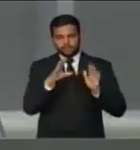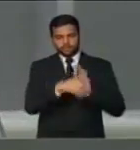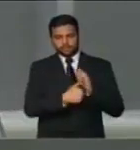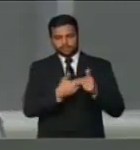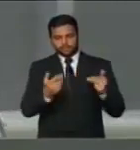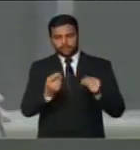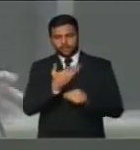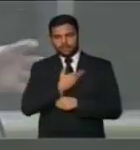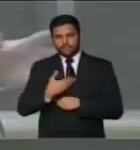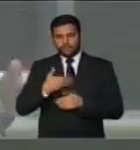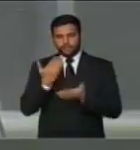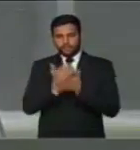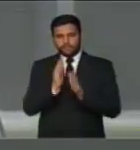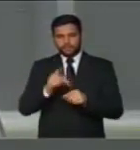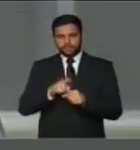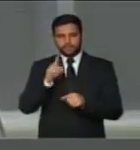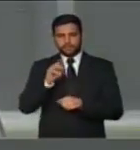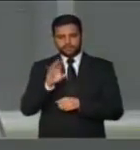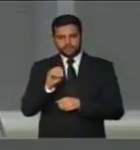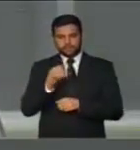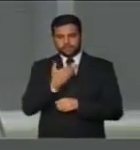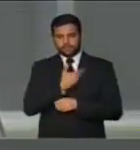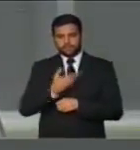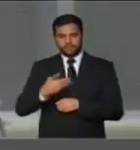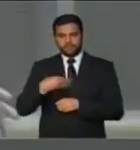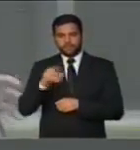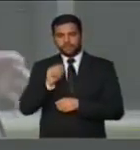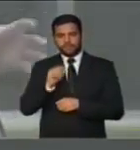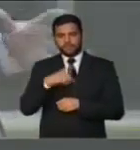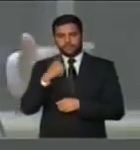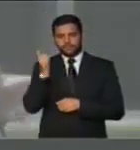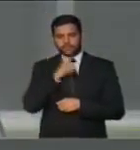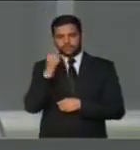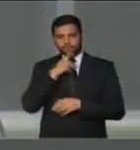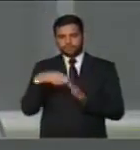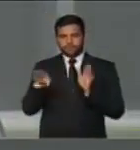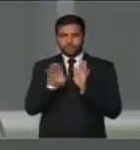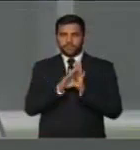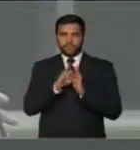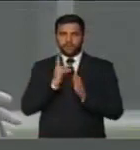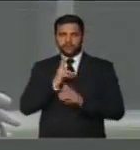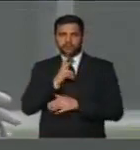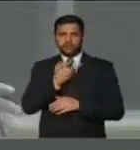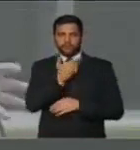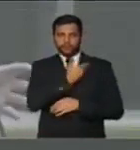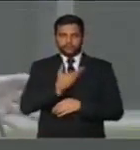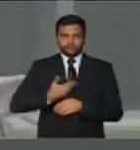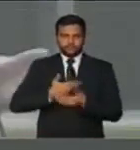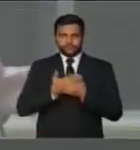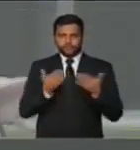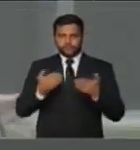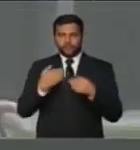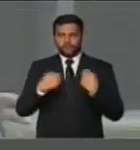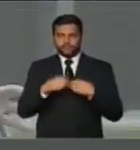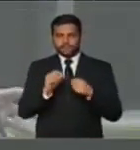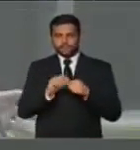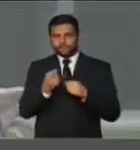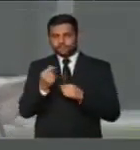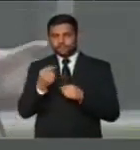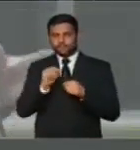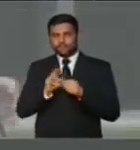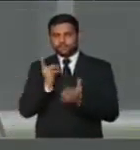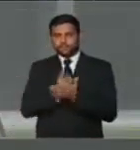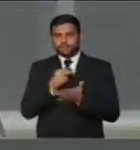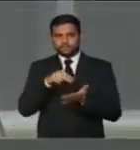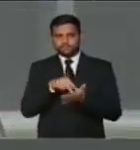um governo que quebrou a Petrobras, um governo que mentiu para chegar ao poder e que hoje está precisando de caixa para tentar